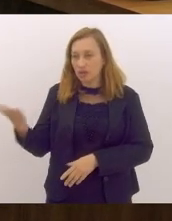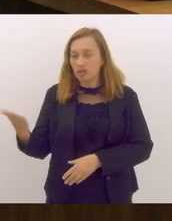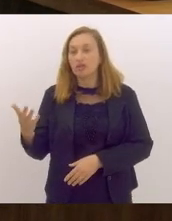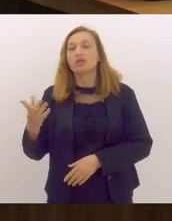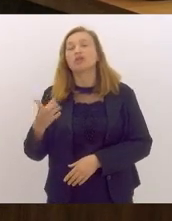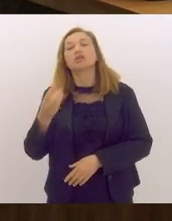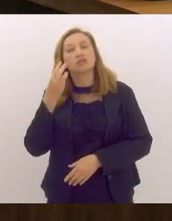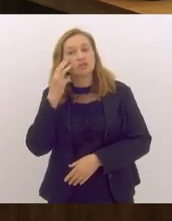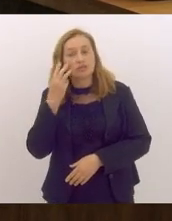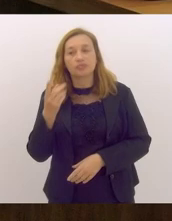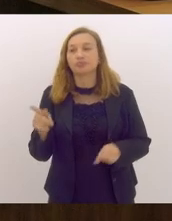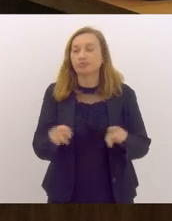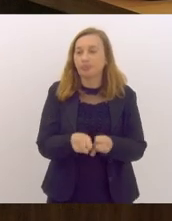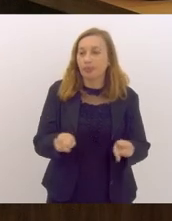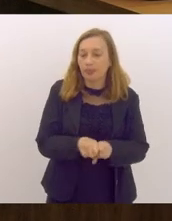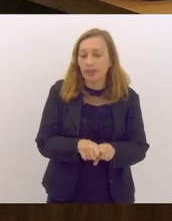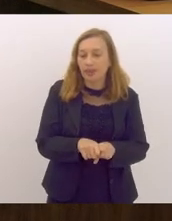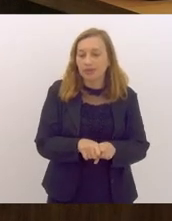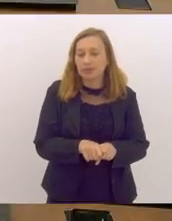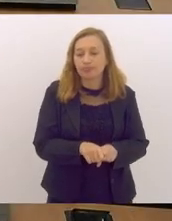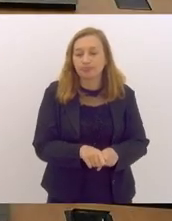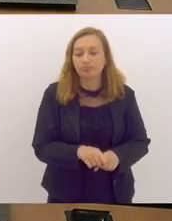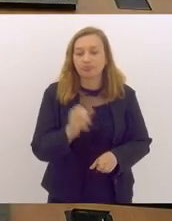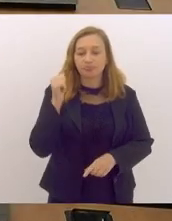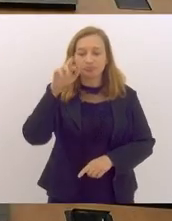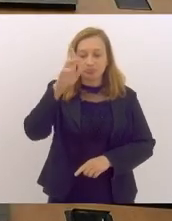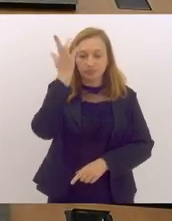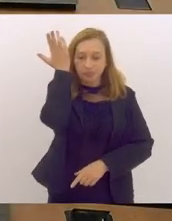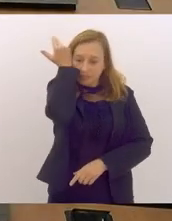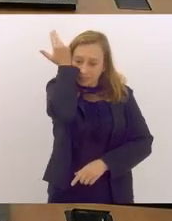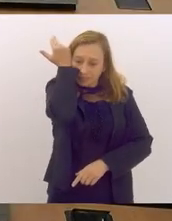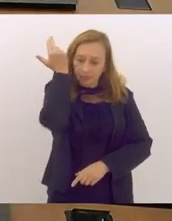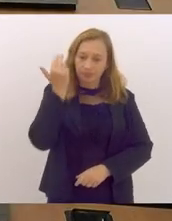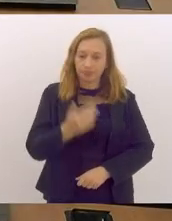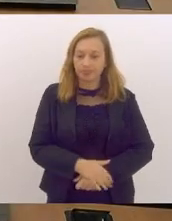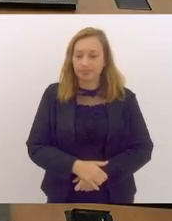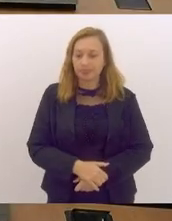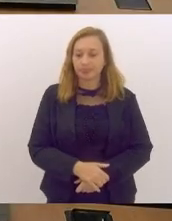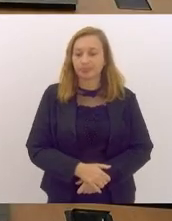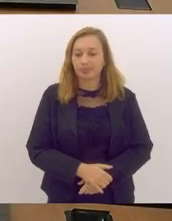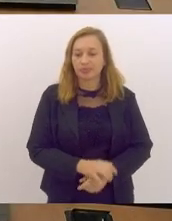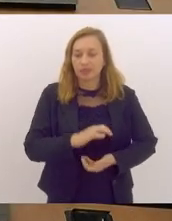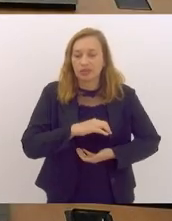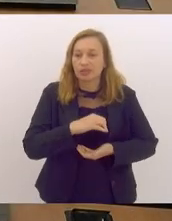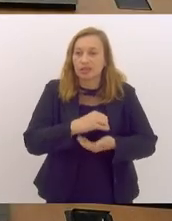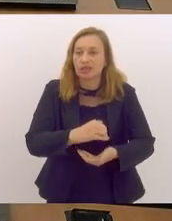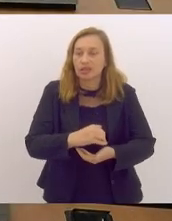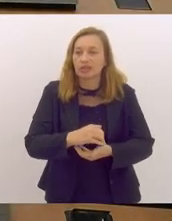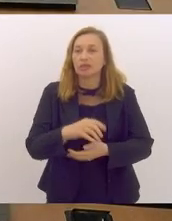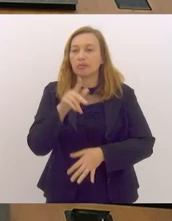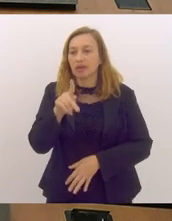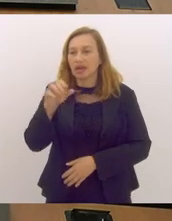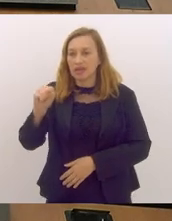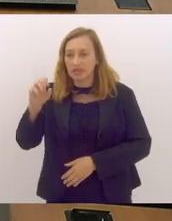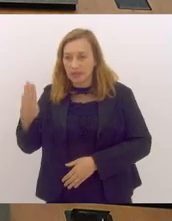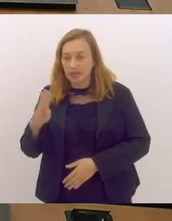Valdec, também meu companheiro Eliomar Coelho, nosso decano da bancada do PSB.